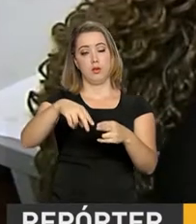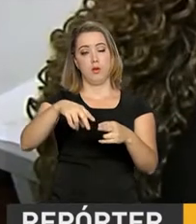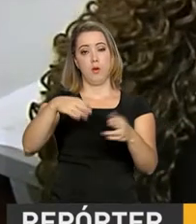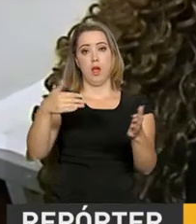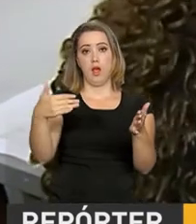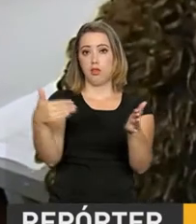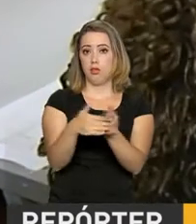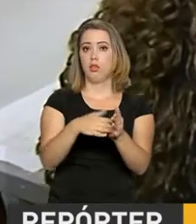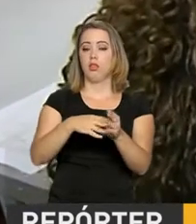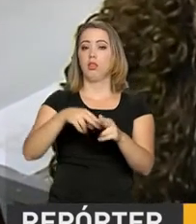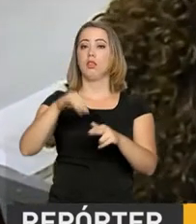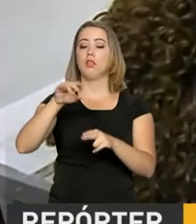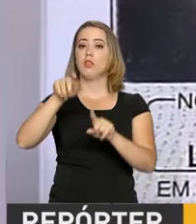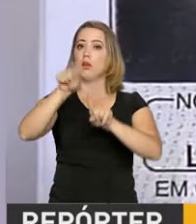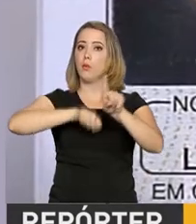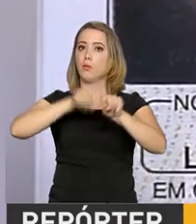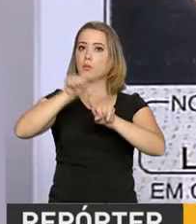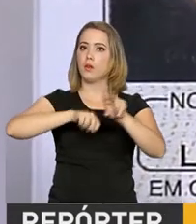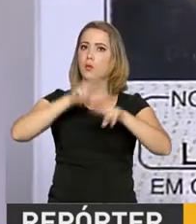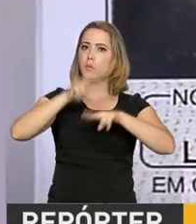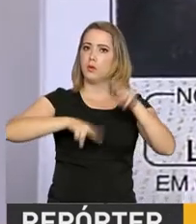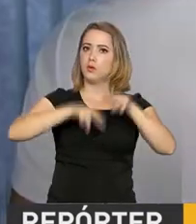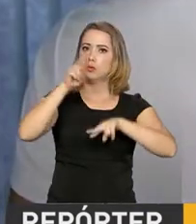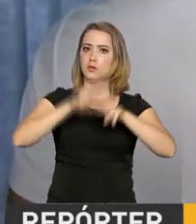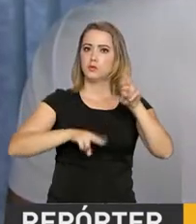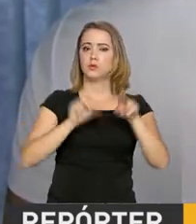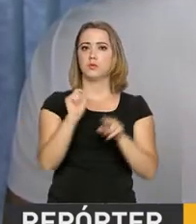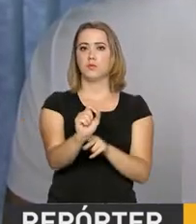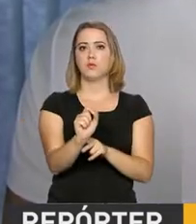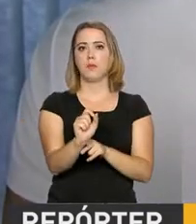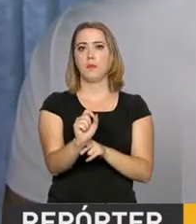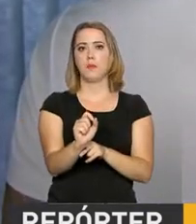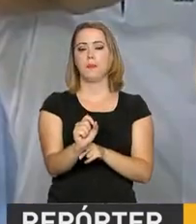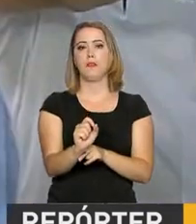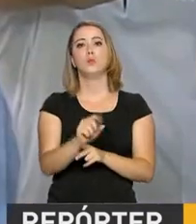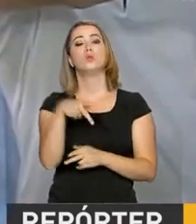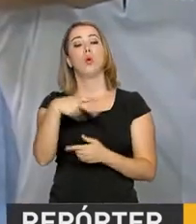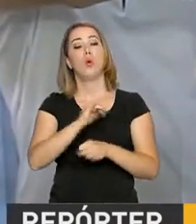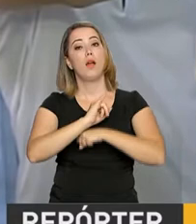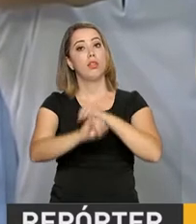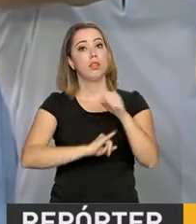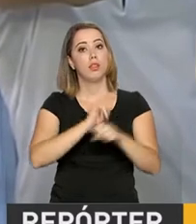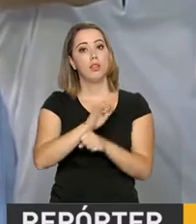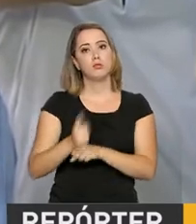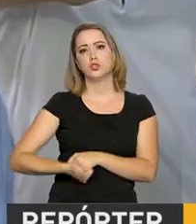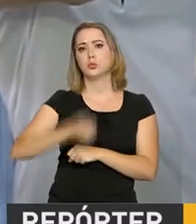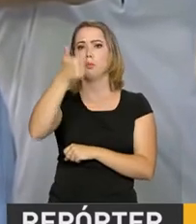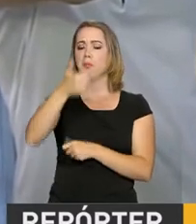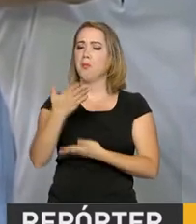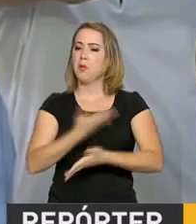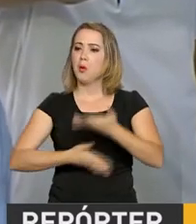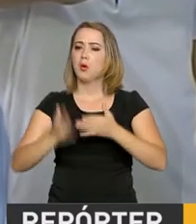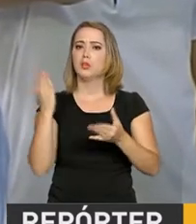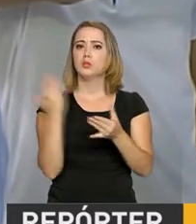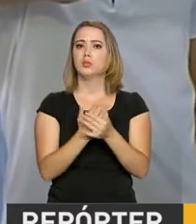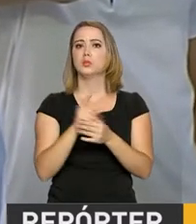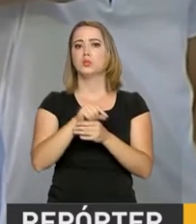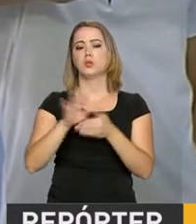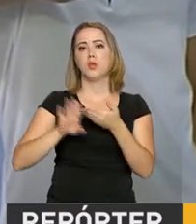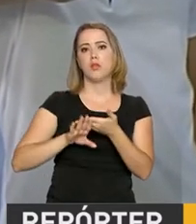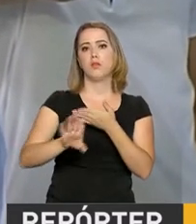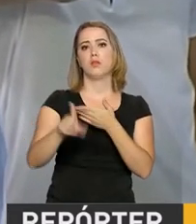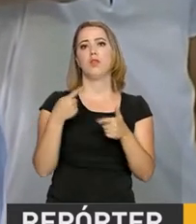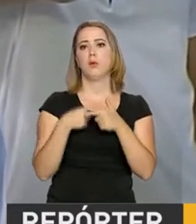estamento online deve-se r ri deve racionalizar o processo e evitar deslocamentos sem